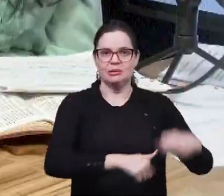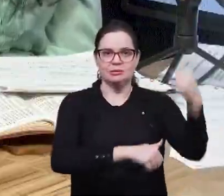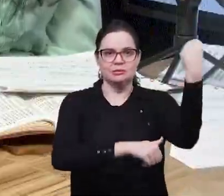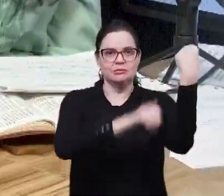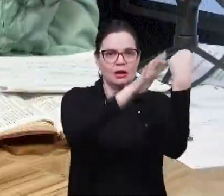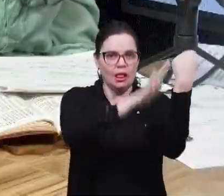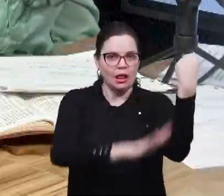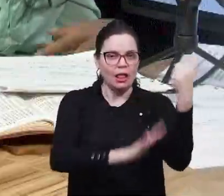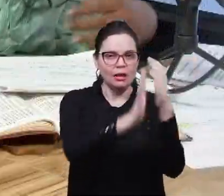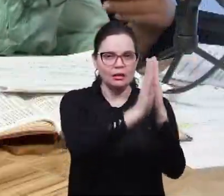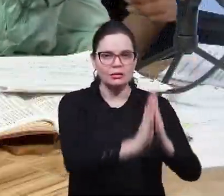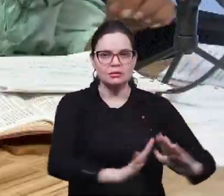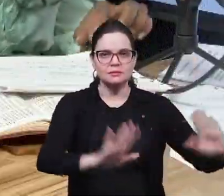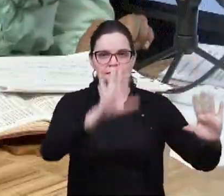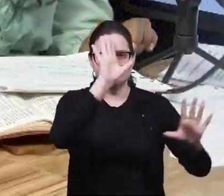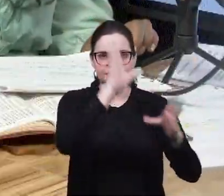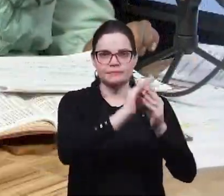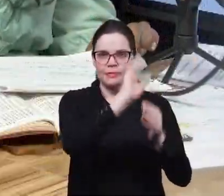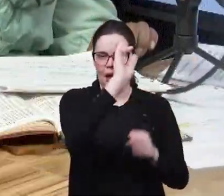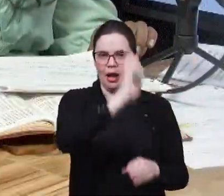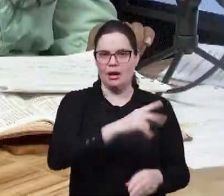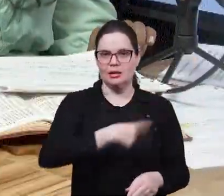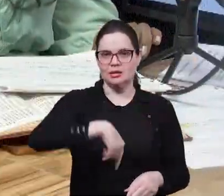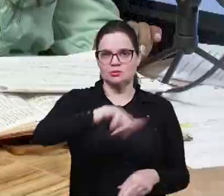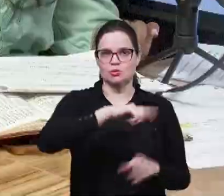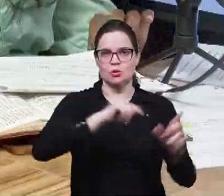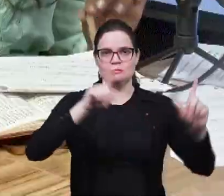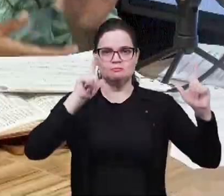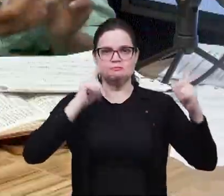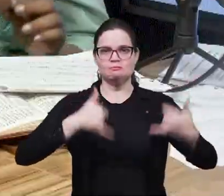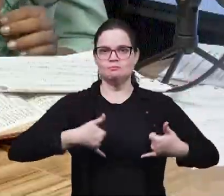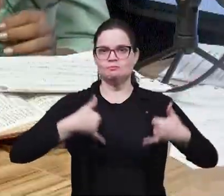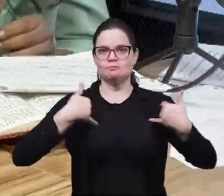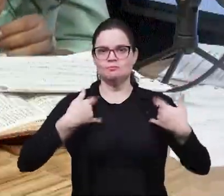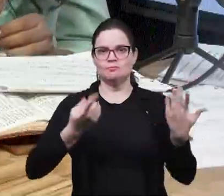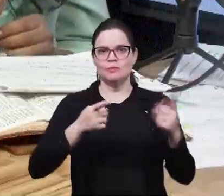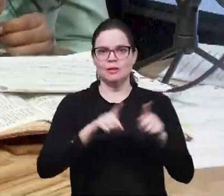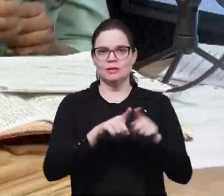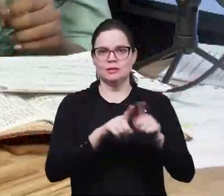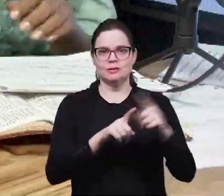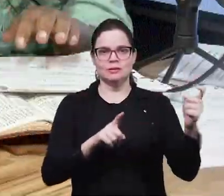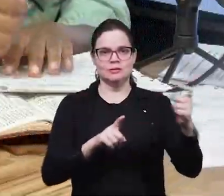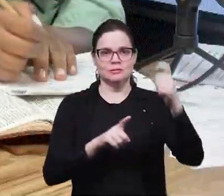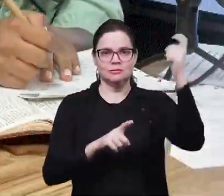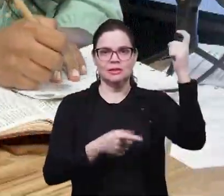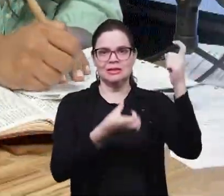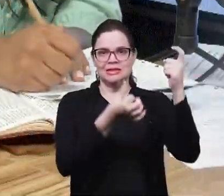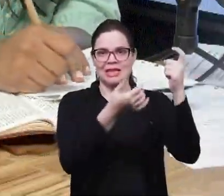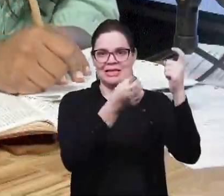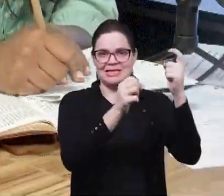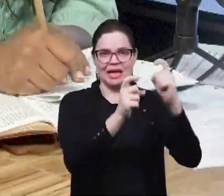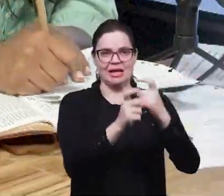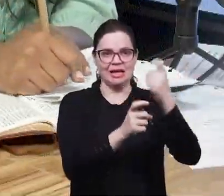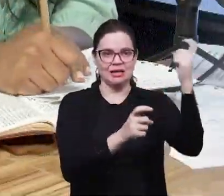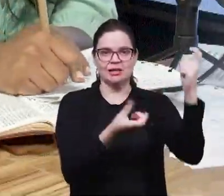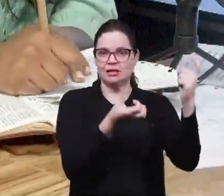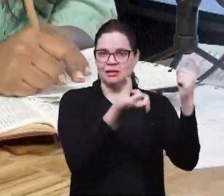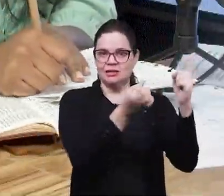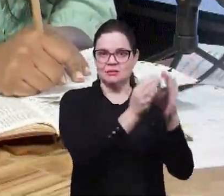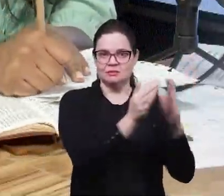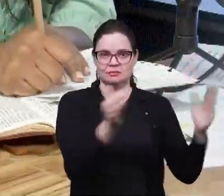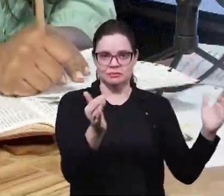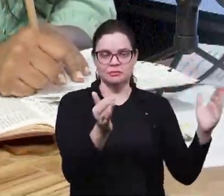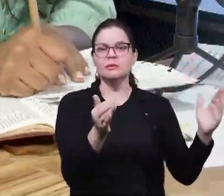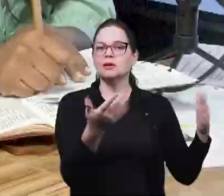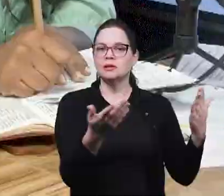está muito dentro da razão humana. Então, ela tinha 60 côvados de altura, 6 côvados de largura. O número 6 fala sobre